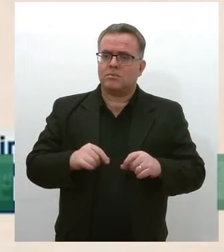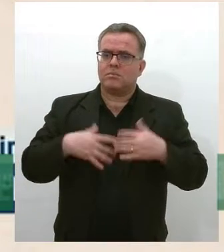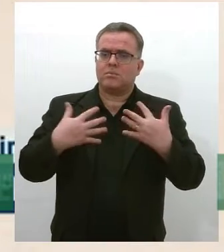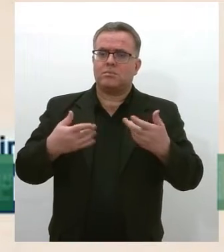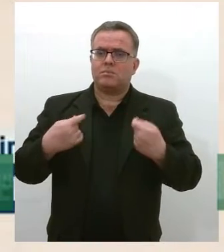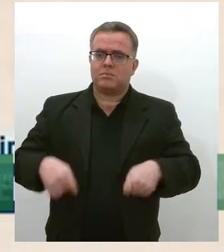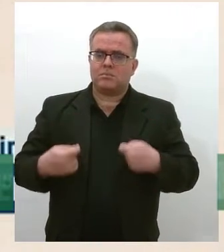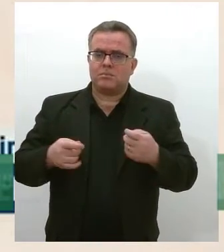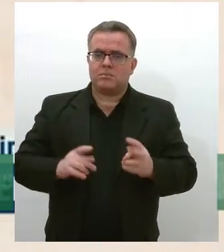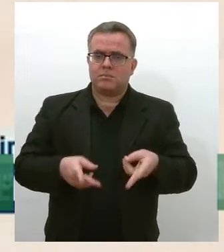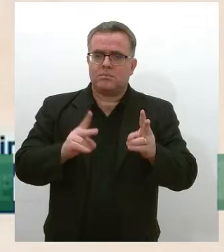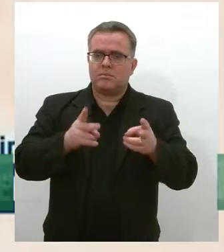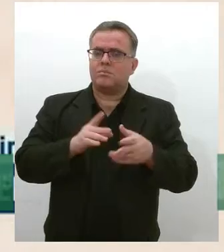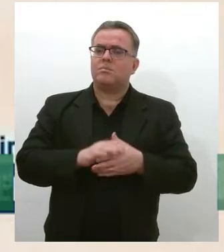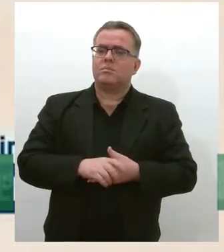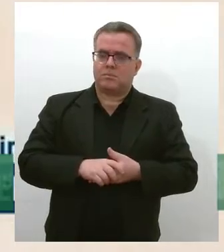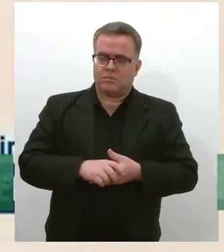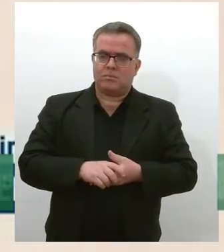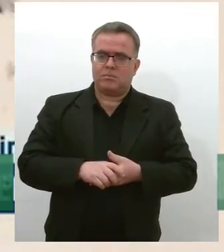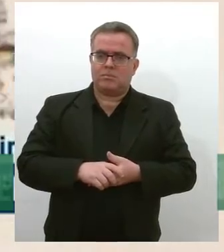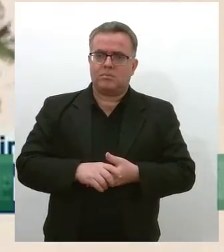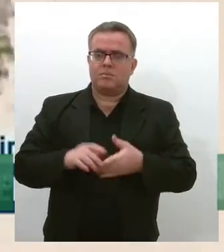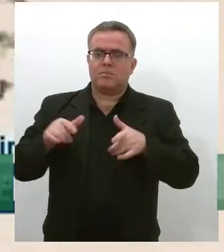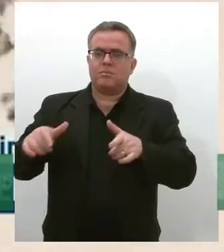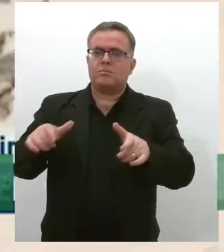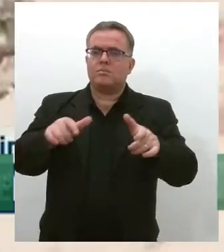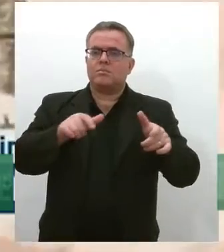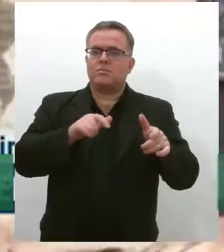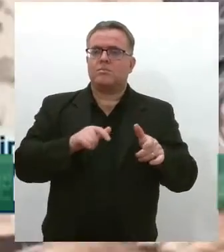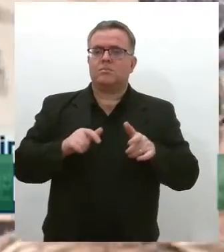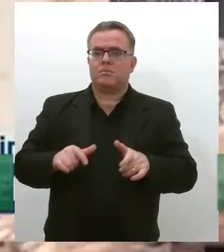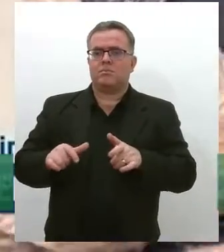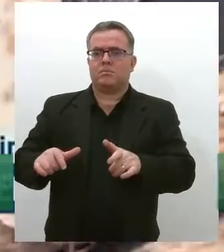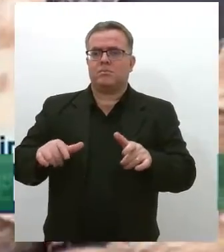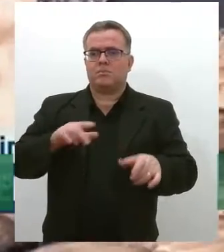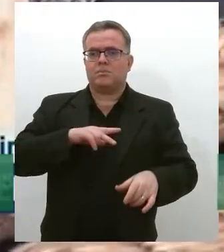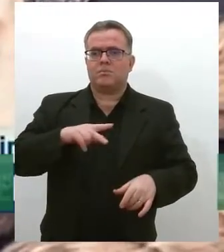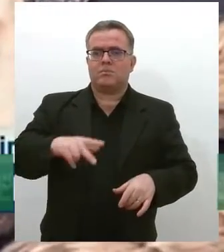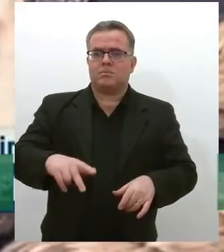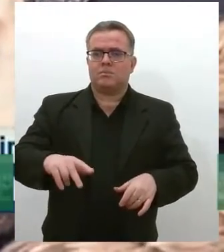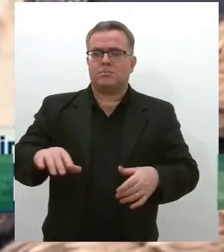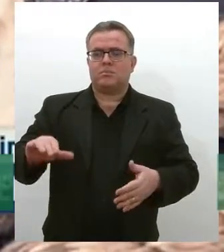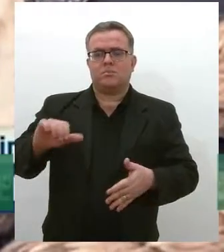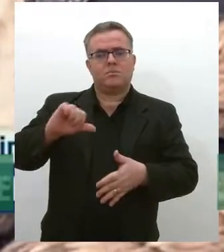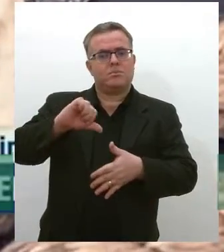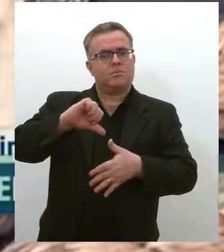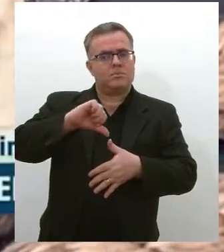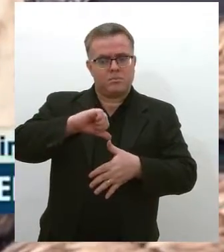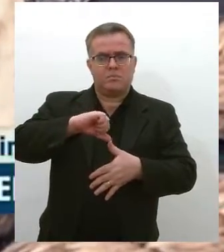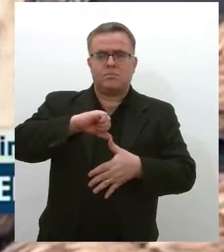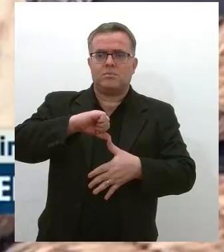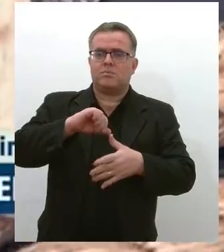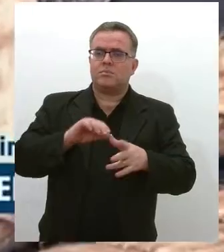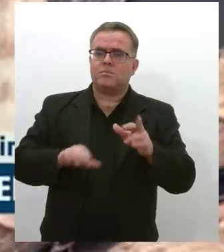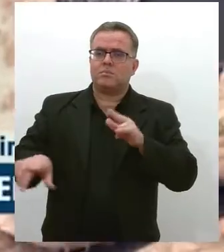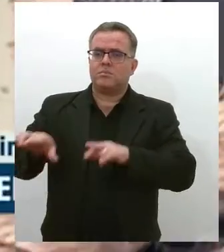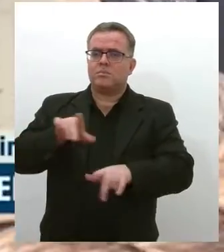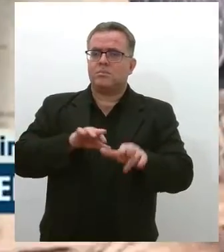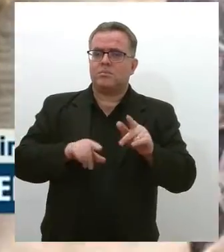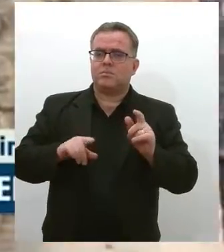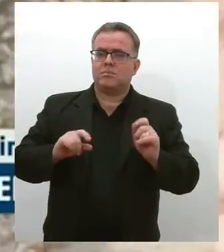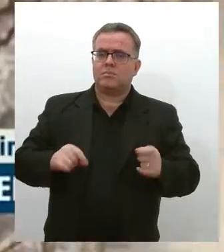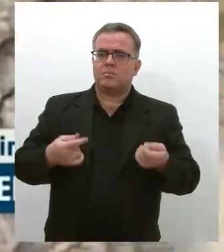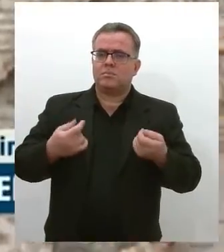As províncias portuguesas na América do Sul eram muito diferentes entre si. Não existia uma unidade